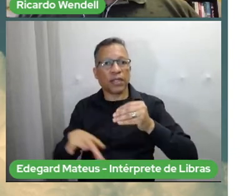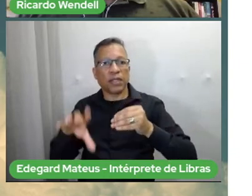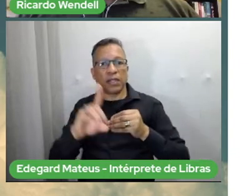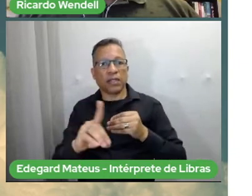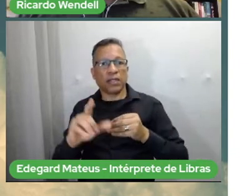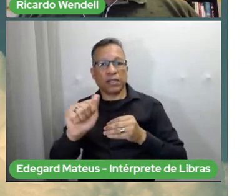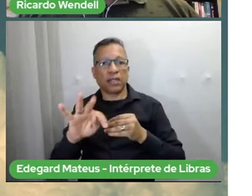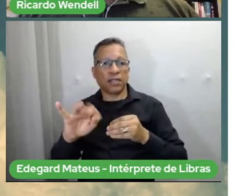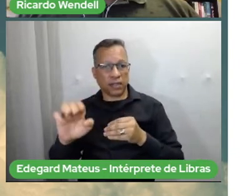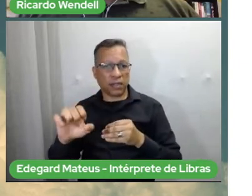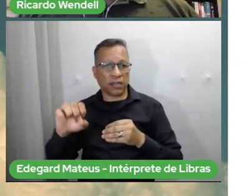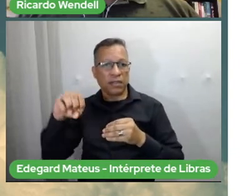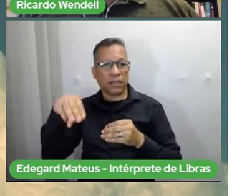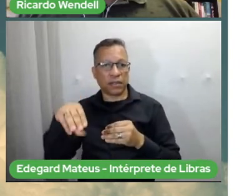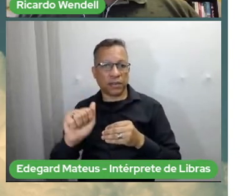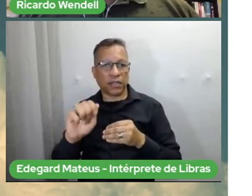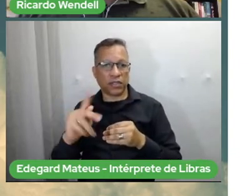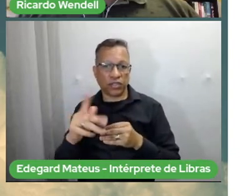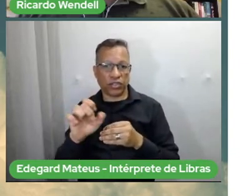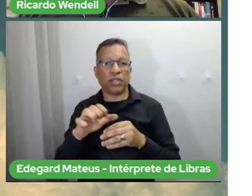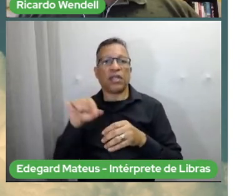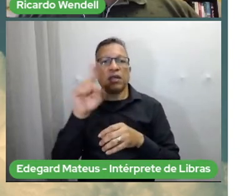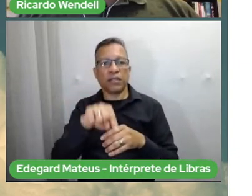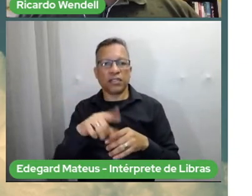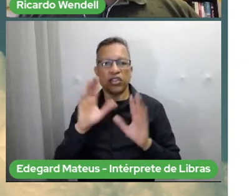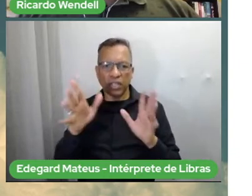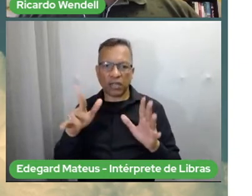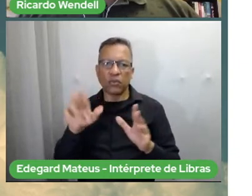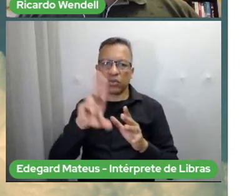reaproveitar coisas que já existem.